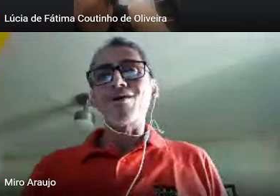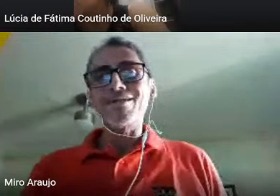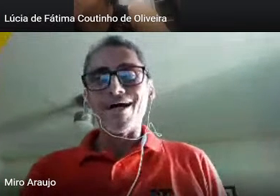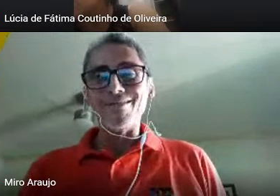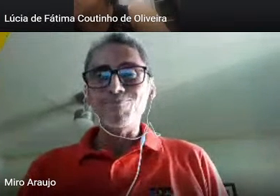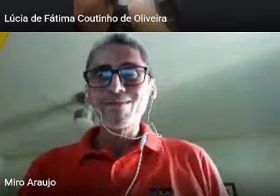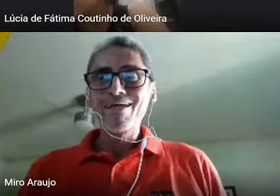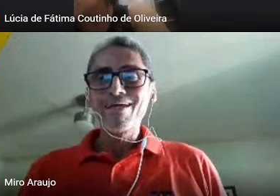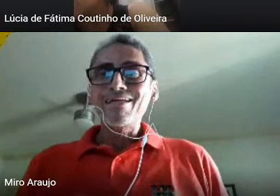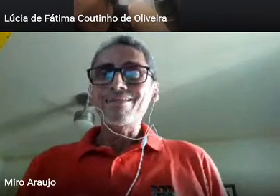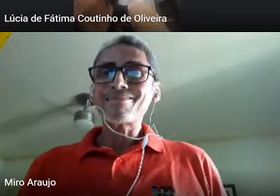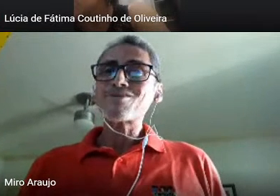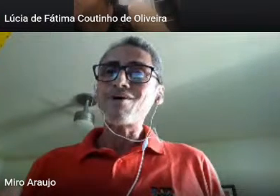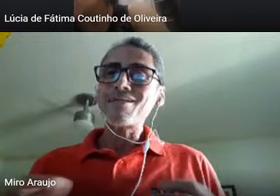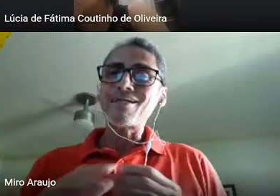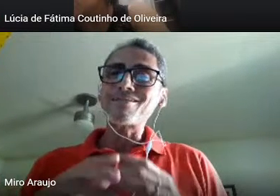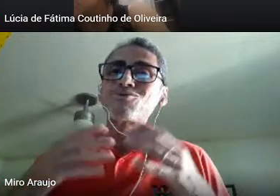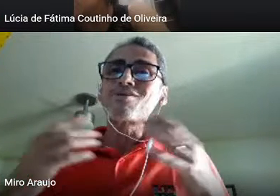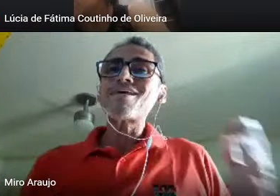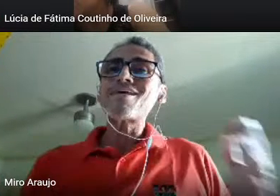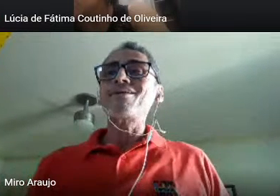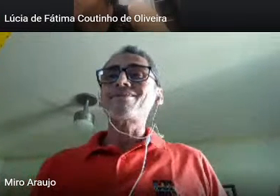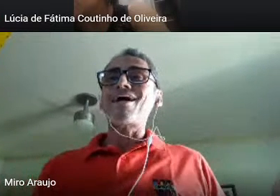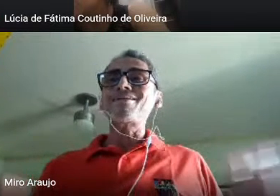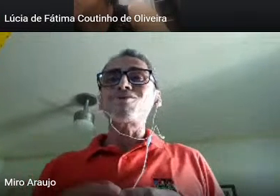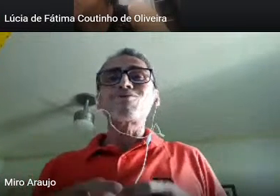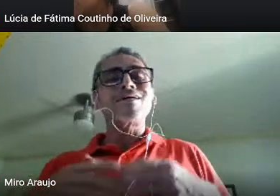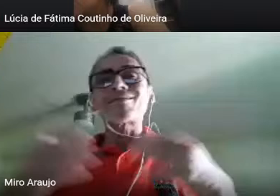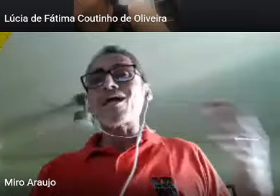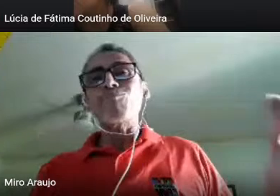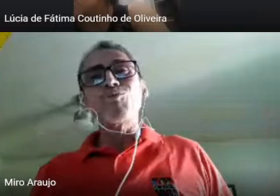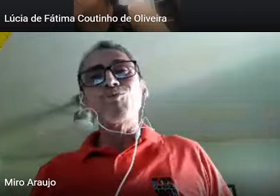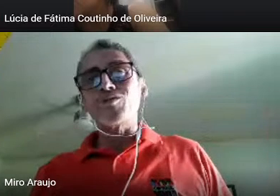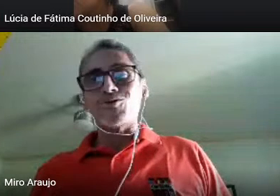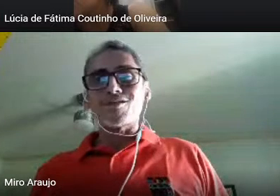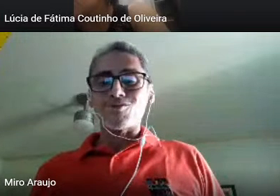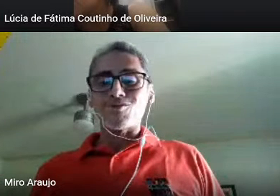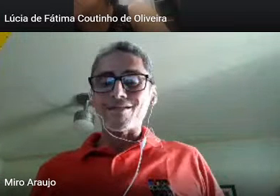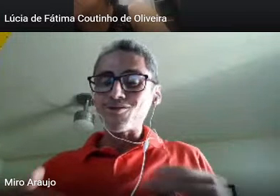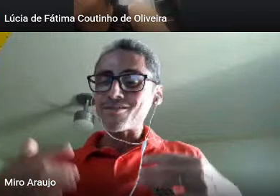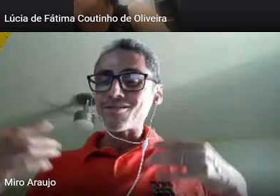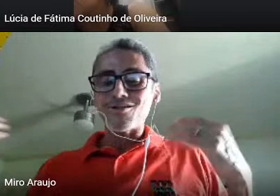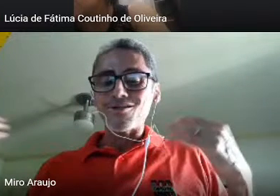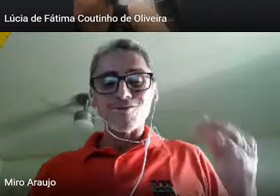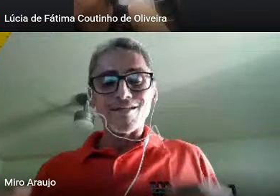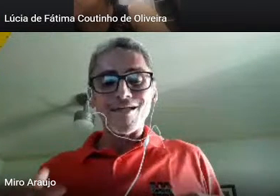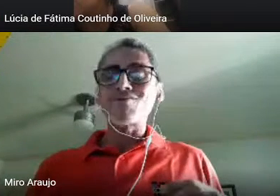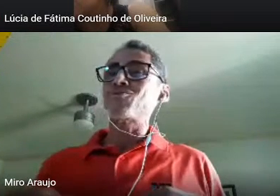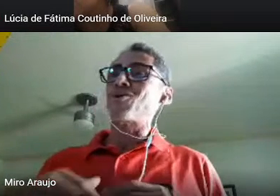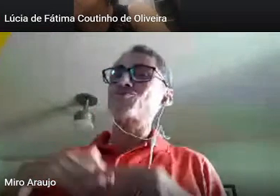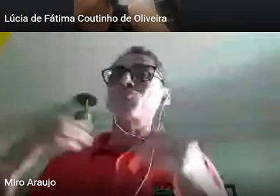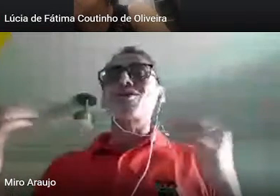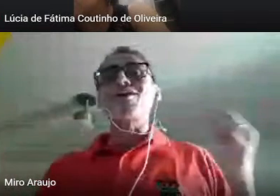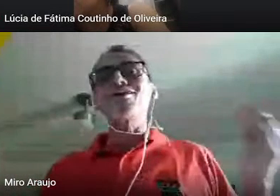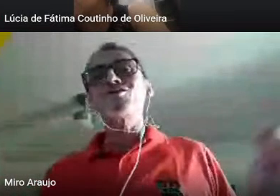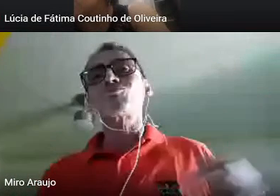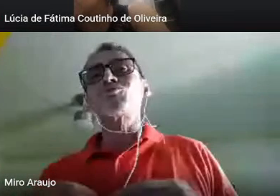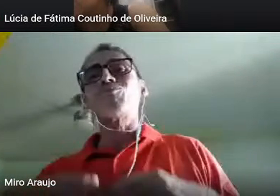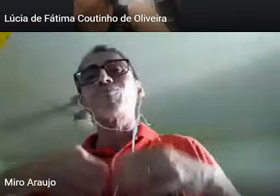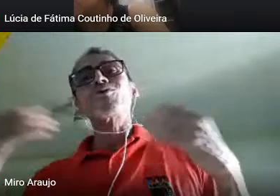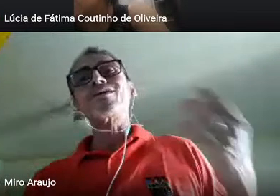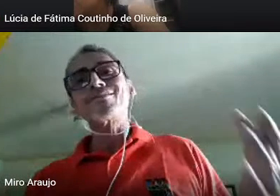sexualidade. Discutir sexualidade ainda é um grande tabu na nossa sociedade. Nossa sociedade ainda vive no falso moralismo,